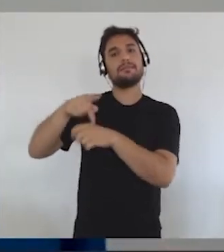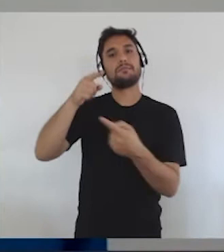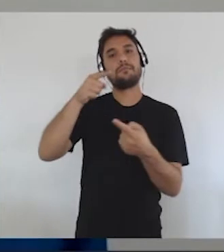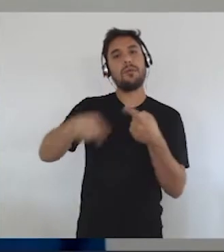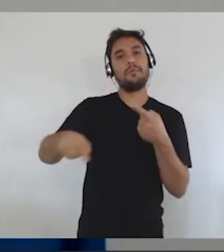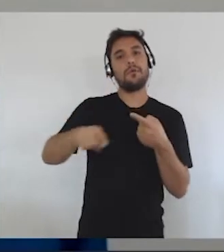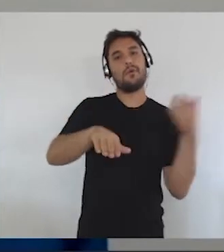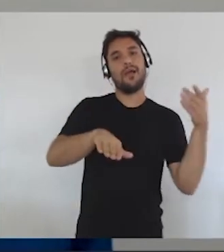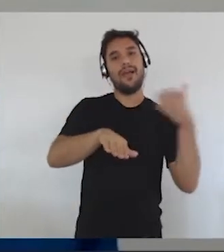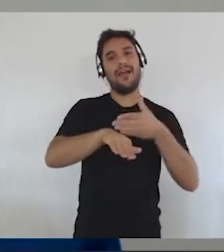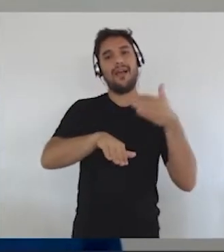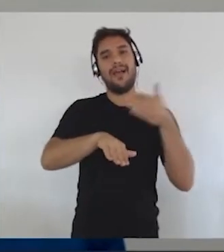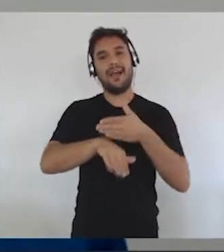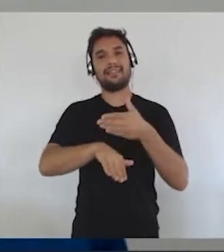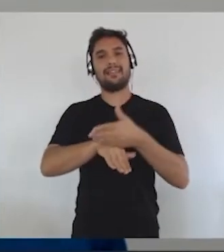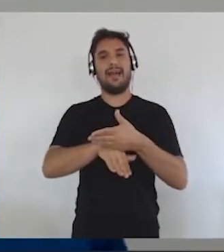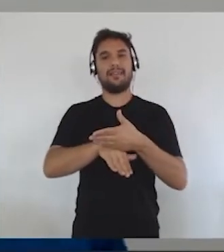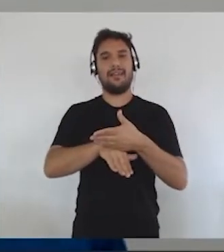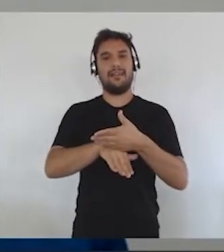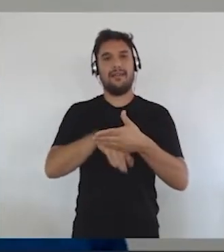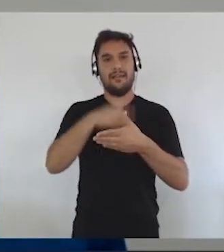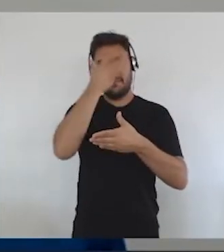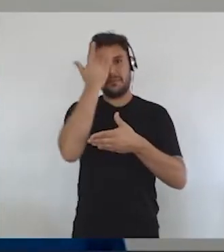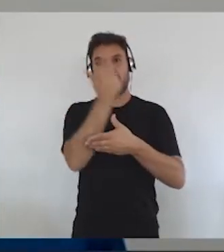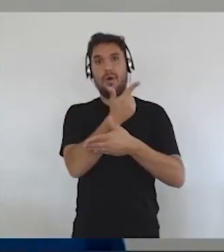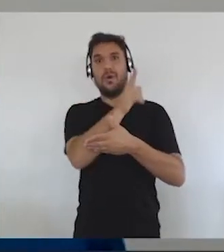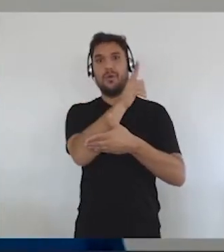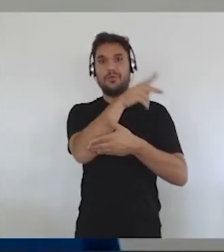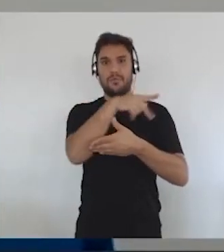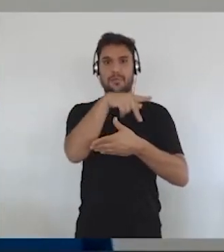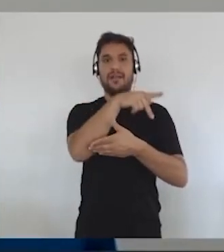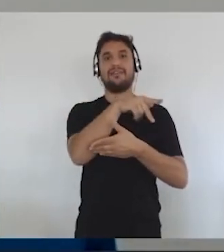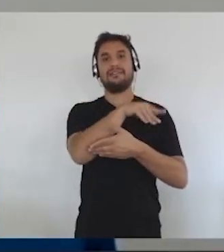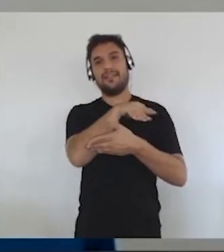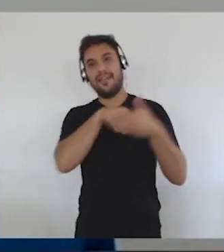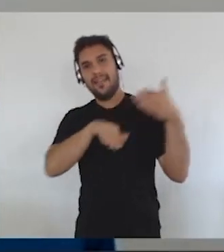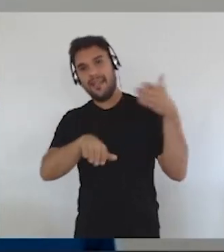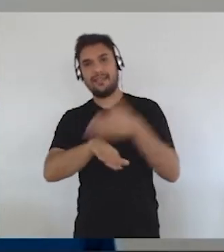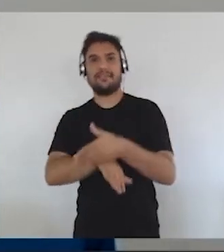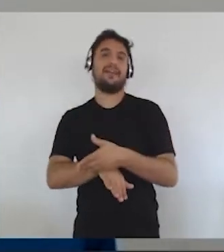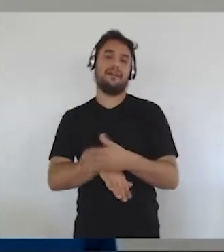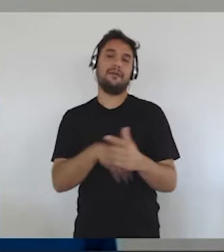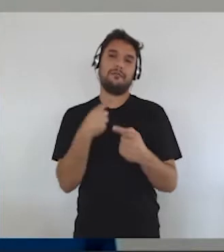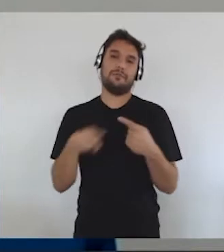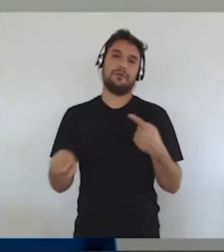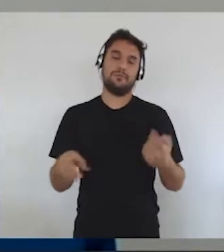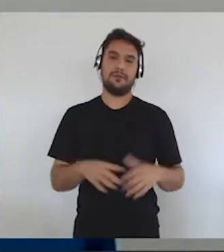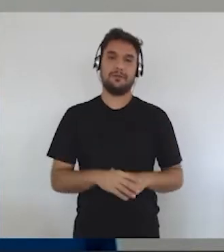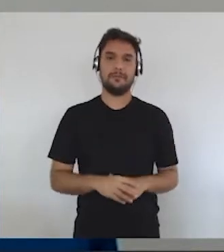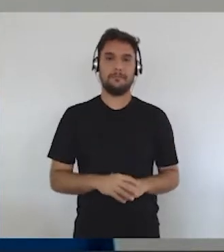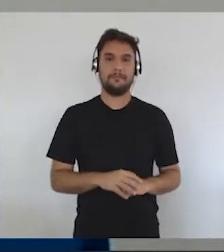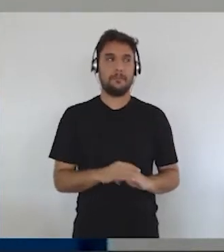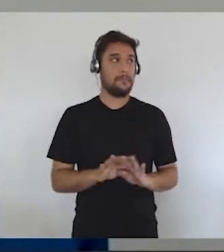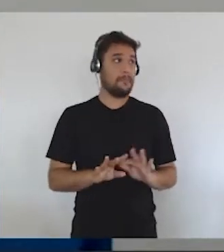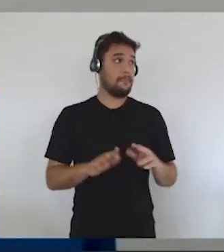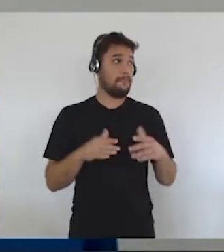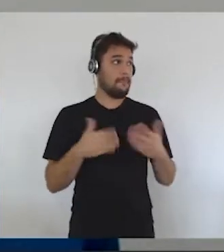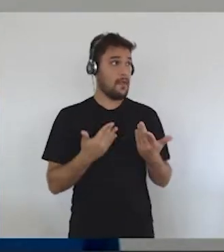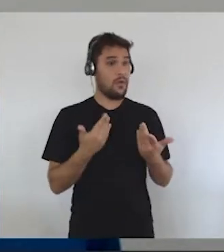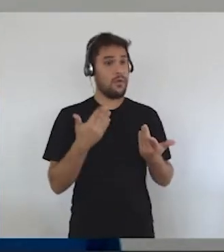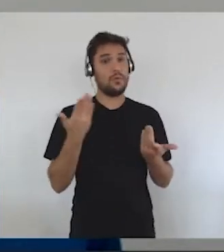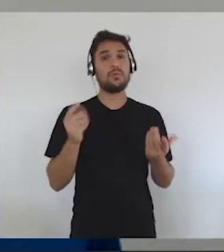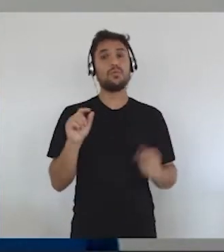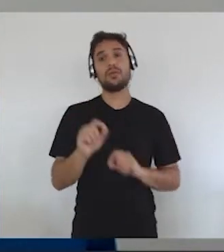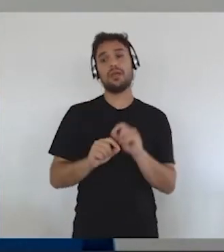o acesso de estrangeiros aos seus territórios, né? Via de regra, o que os